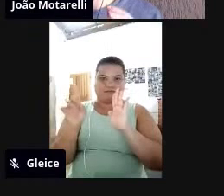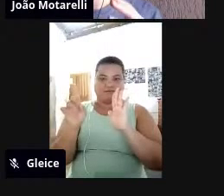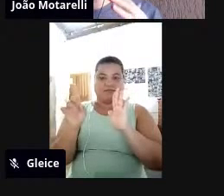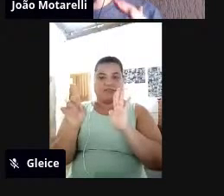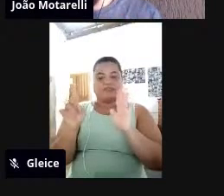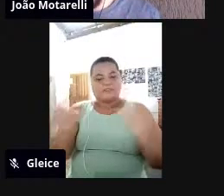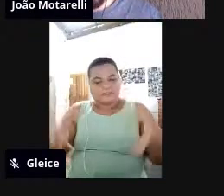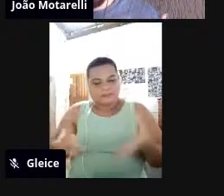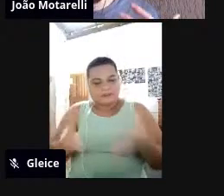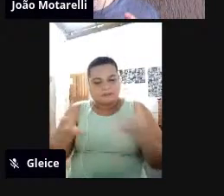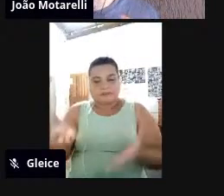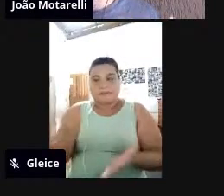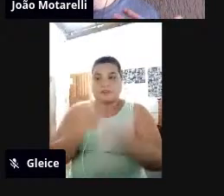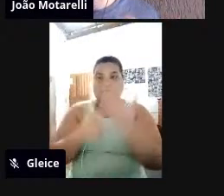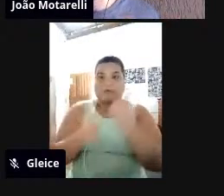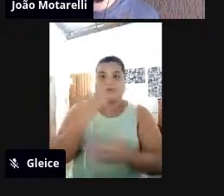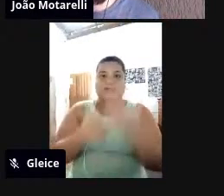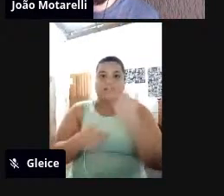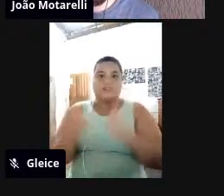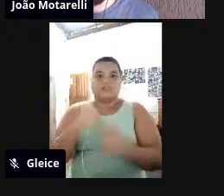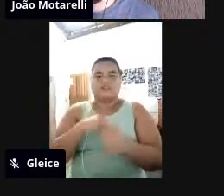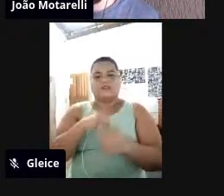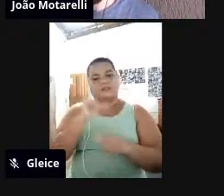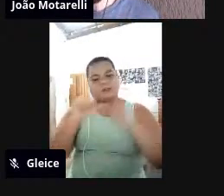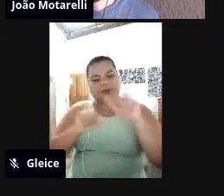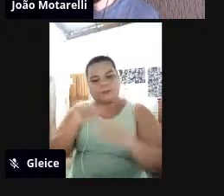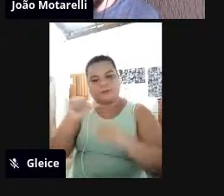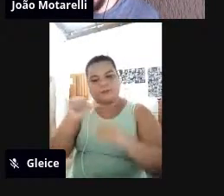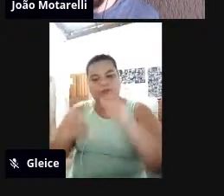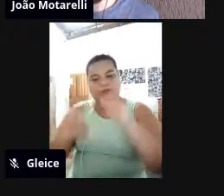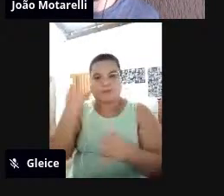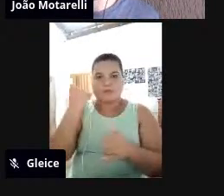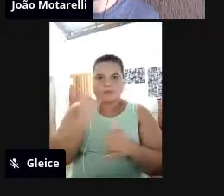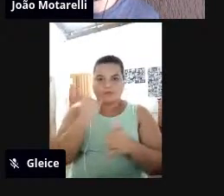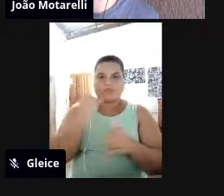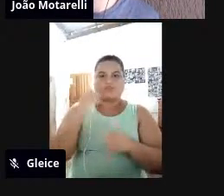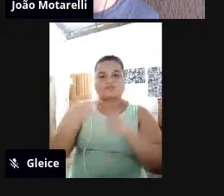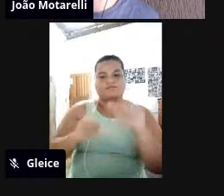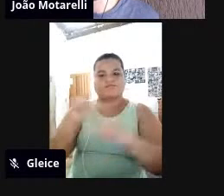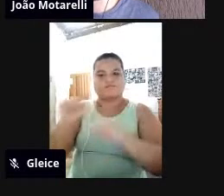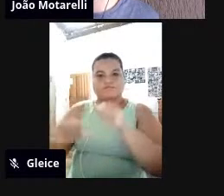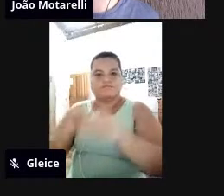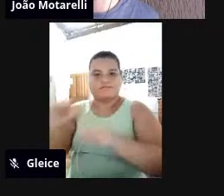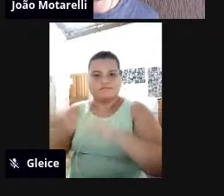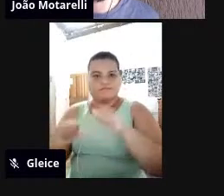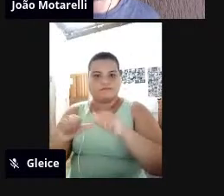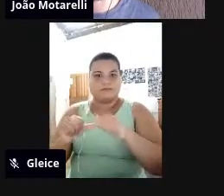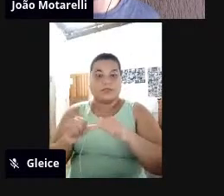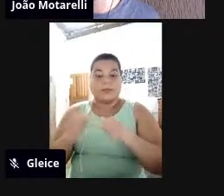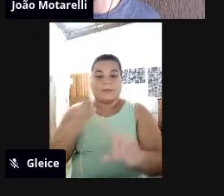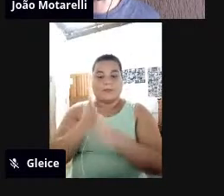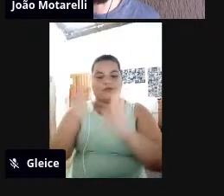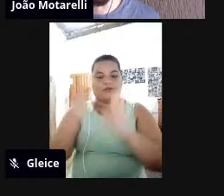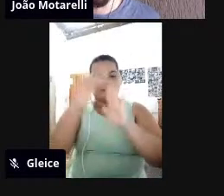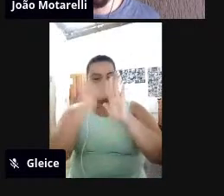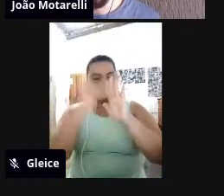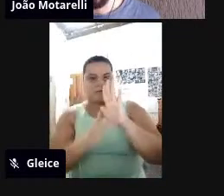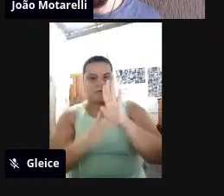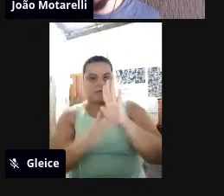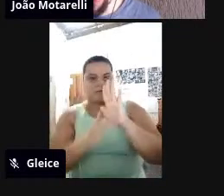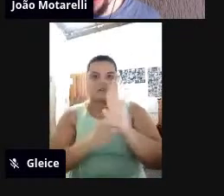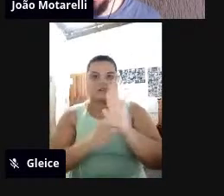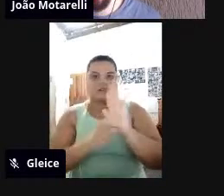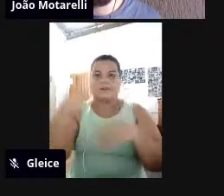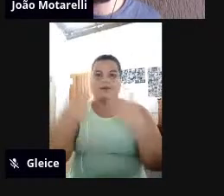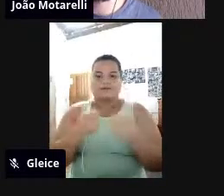então eles, por mais que eles modifiquem a alimentação, por apresentar muitas restrições, eles acabam perdendo o controle.